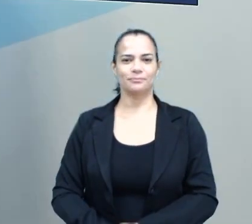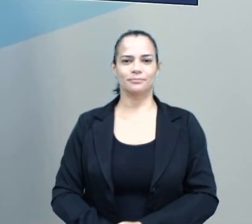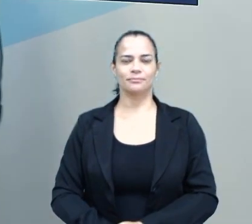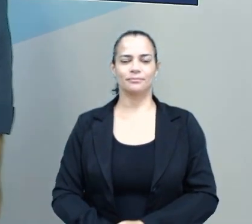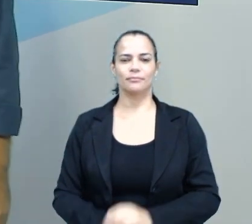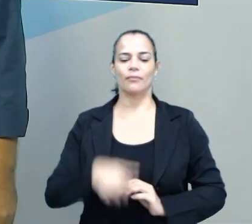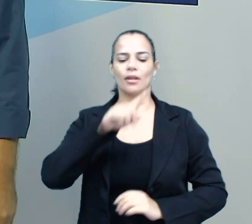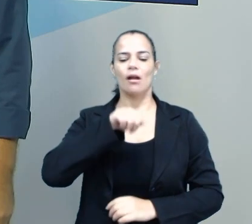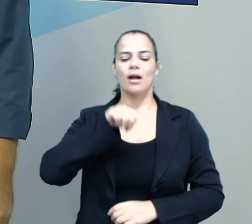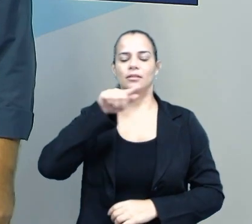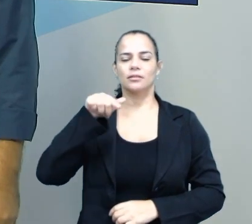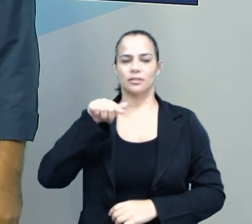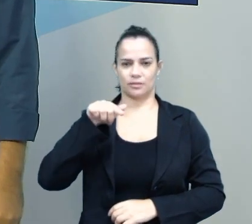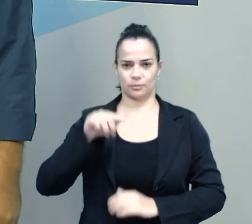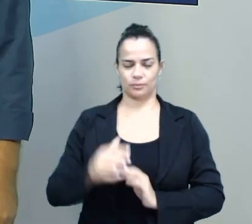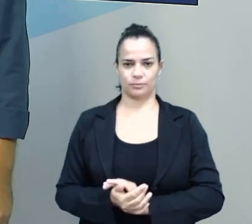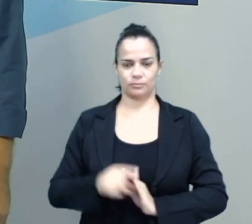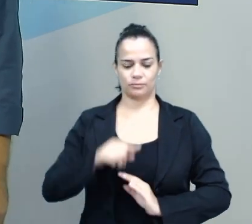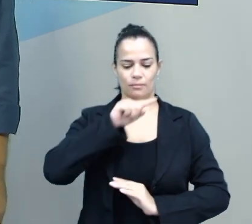Radiciação.